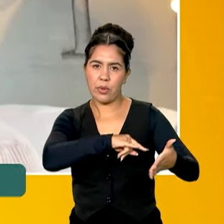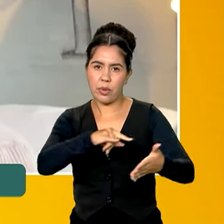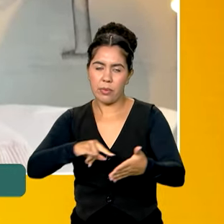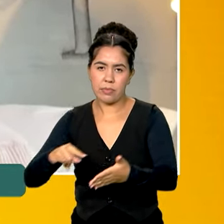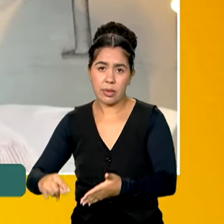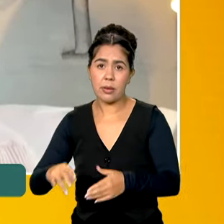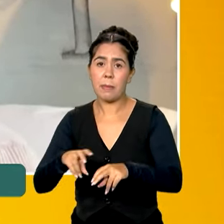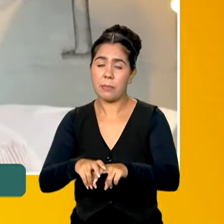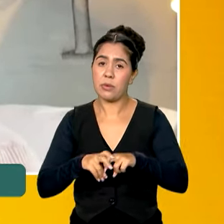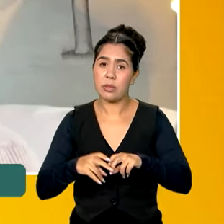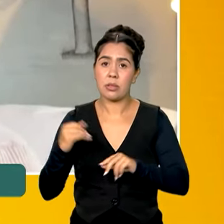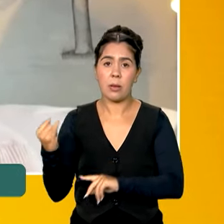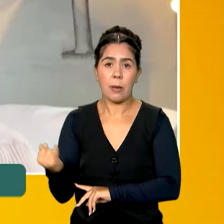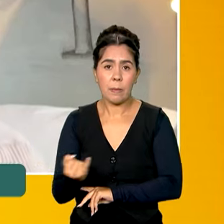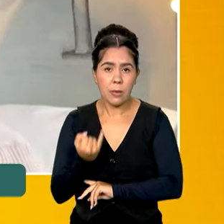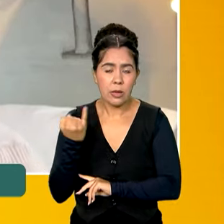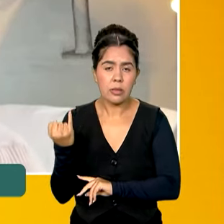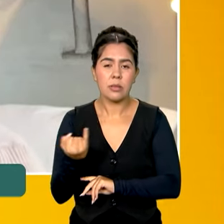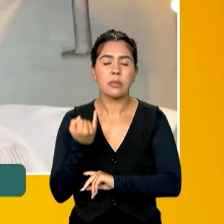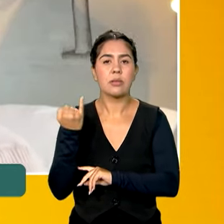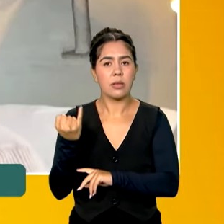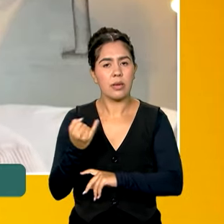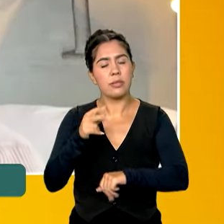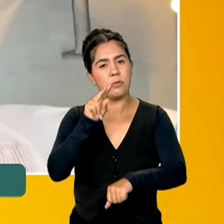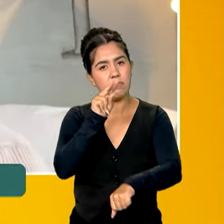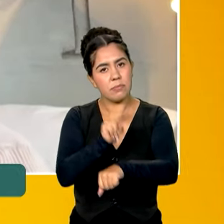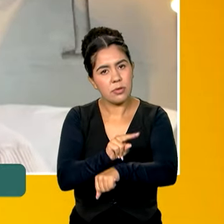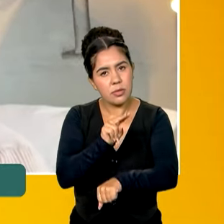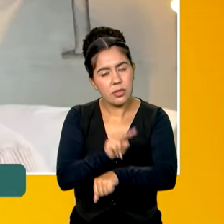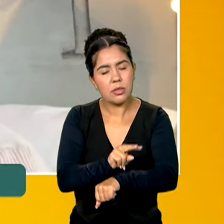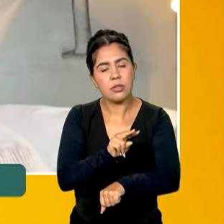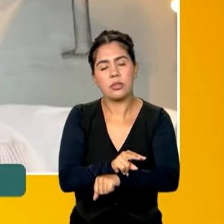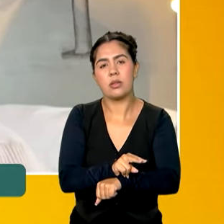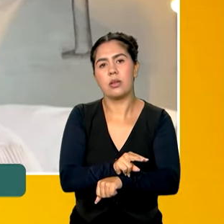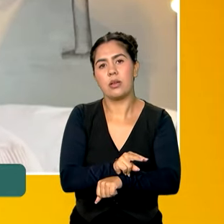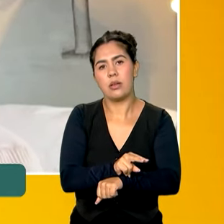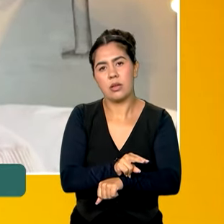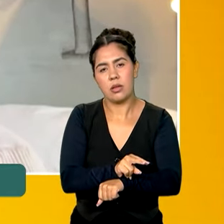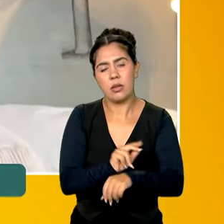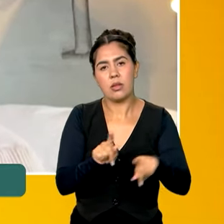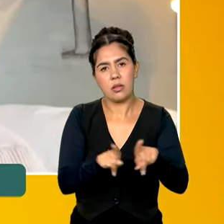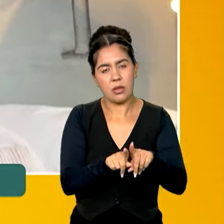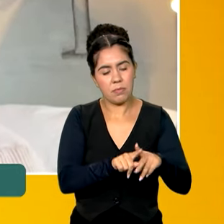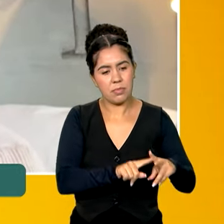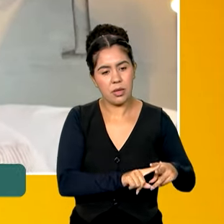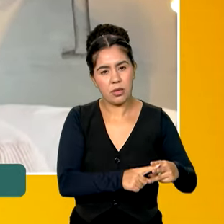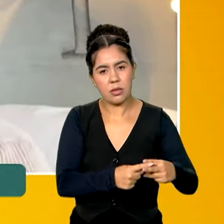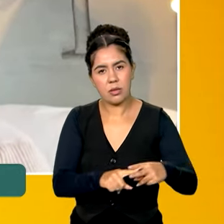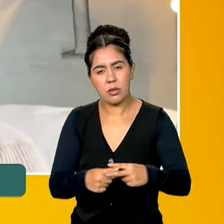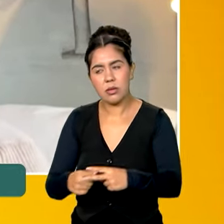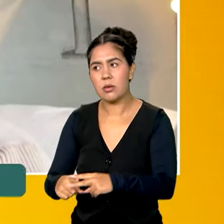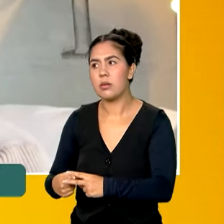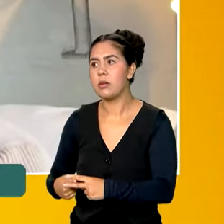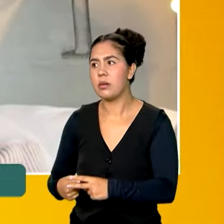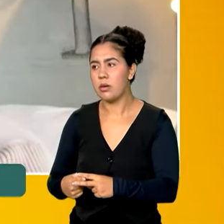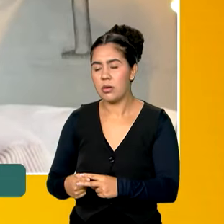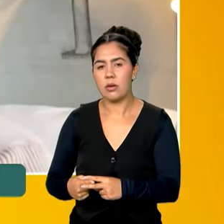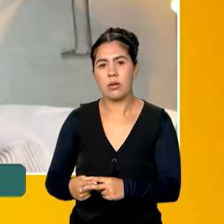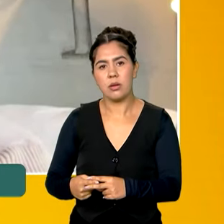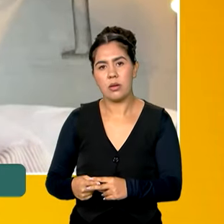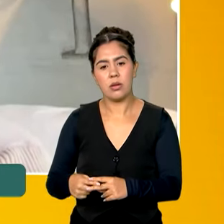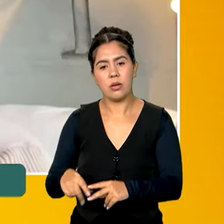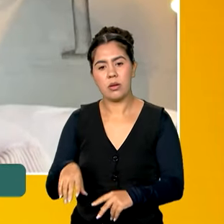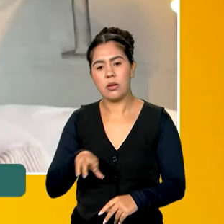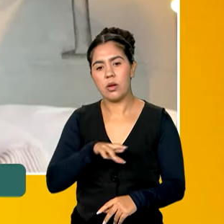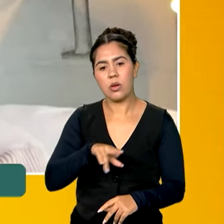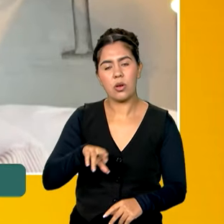é importante que ela seja protegida, recuperada e salvaguardada, não apenas por